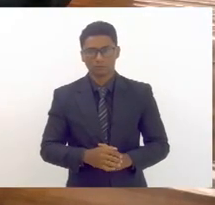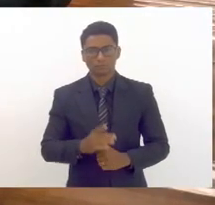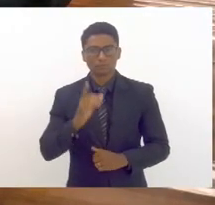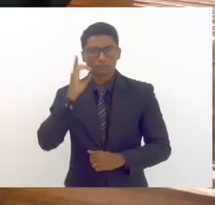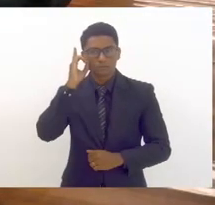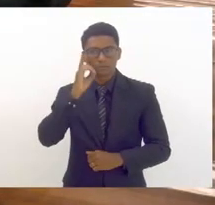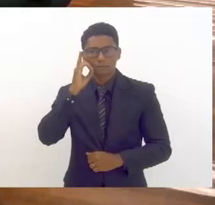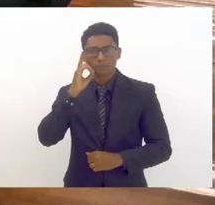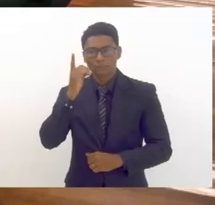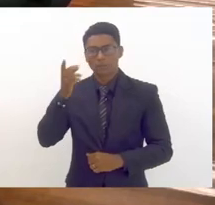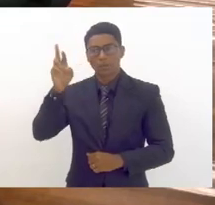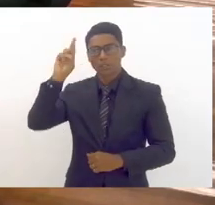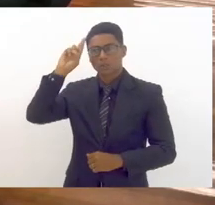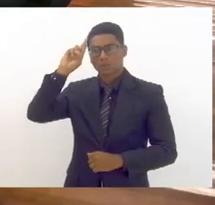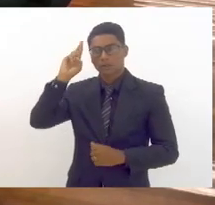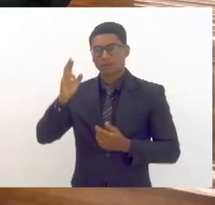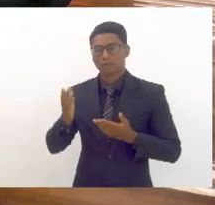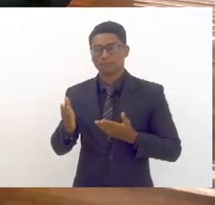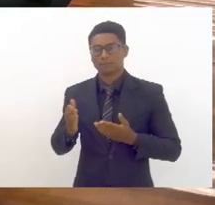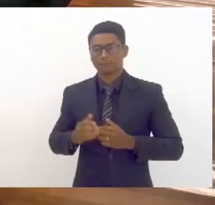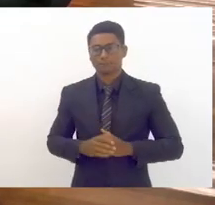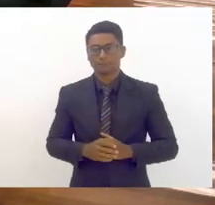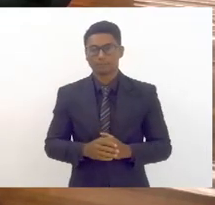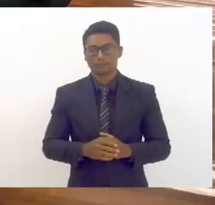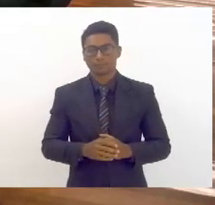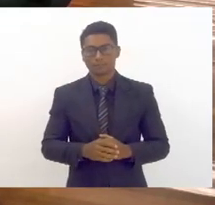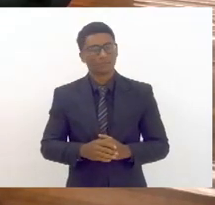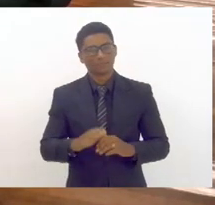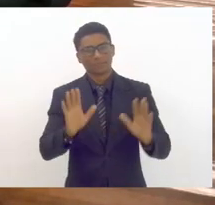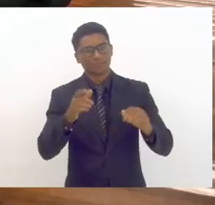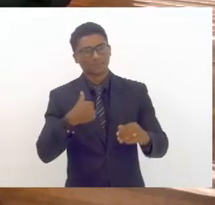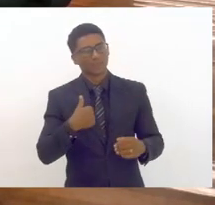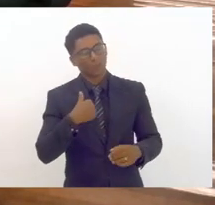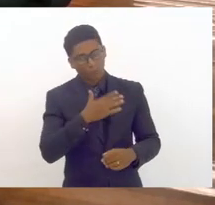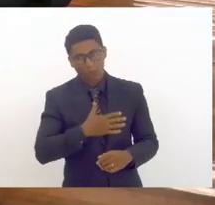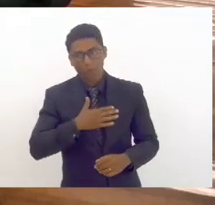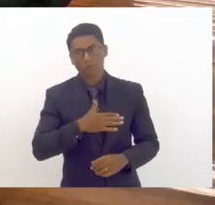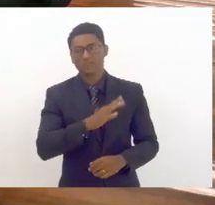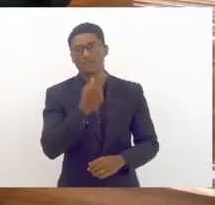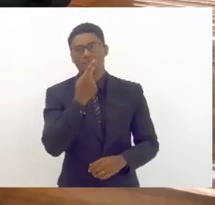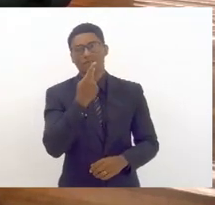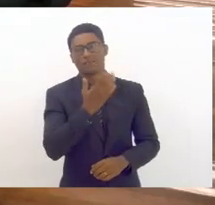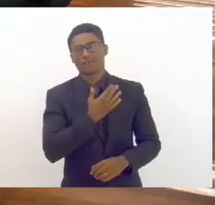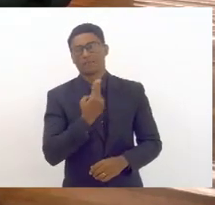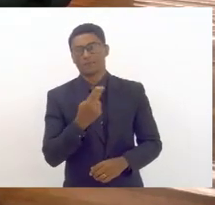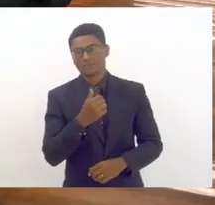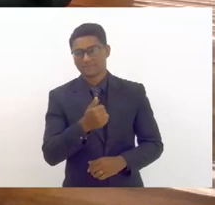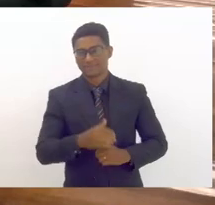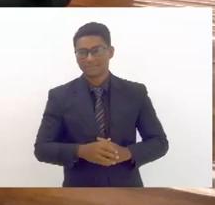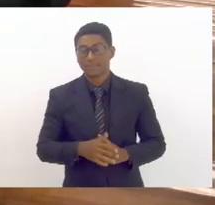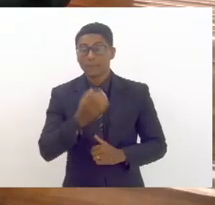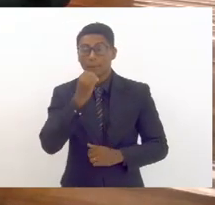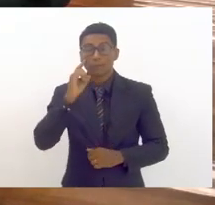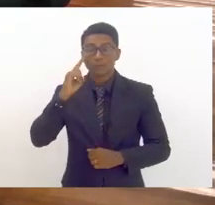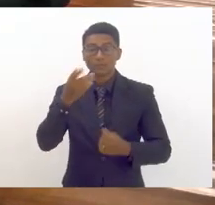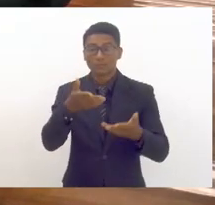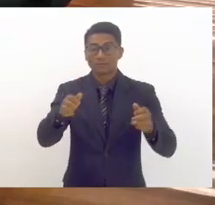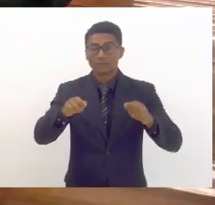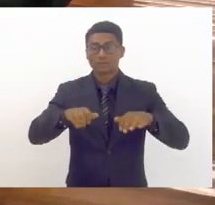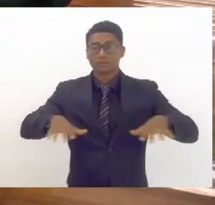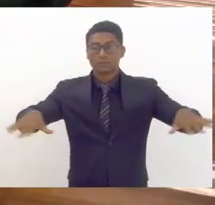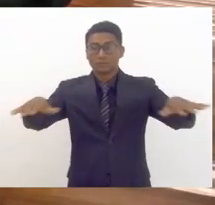Deputado Rosenberg Reis, com a palavra. Eu gosto quando você fala, meu Rosenberg Reis. Bom dia a todos de novo.